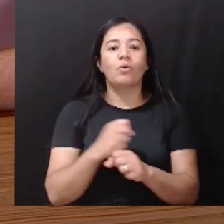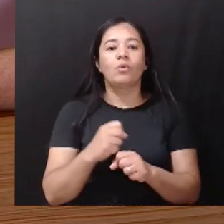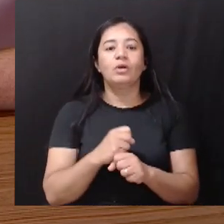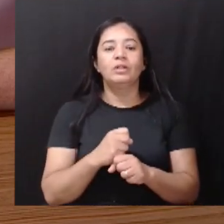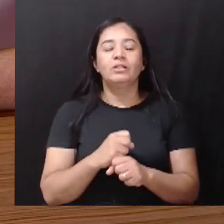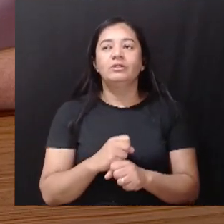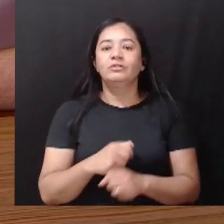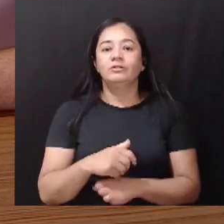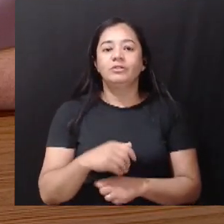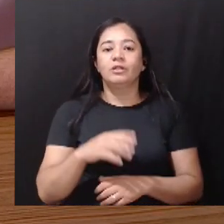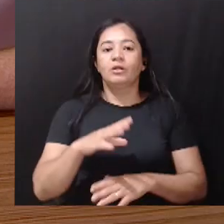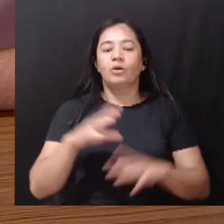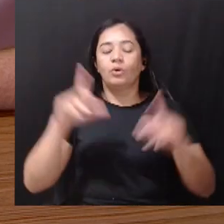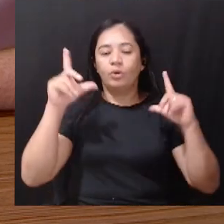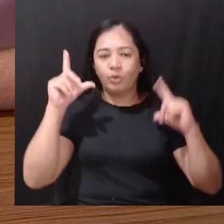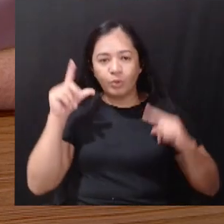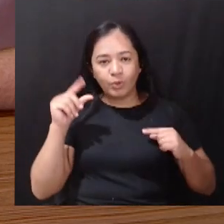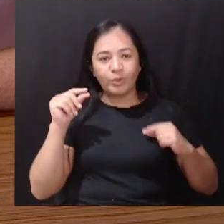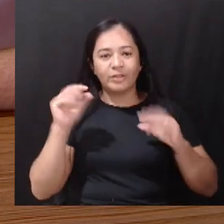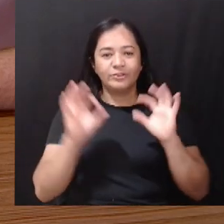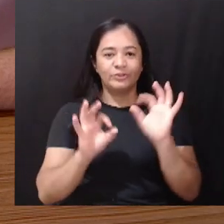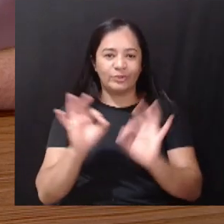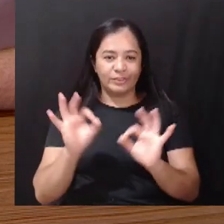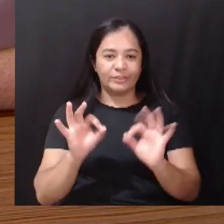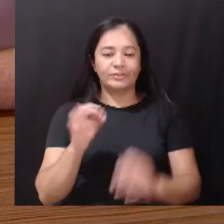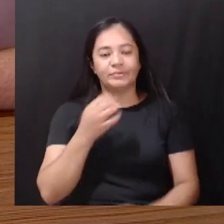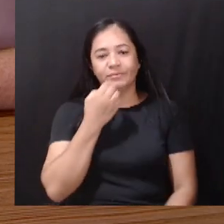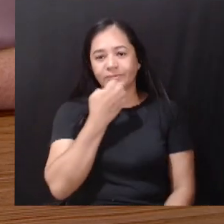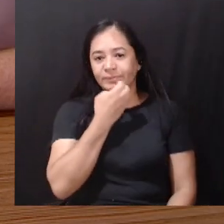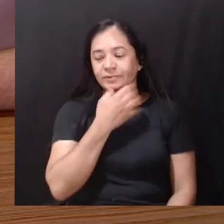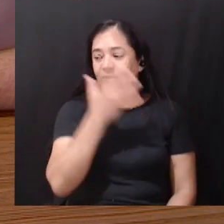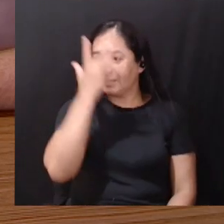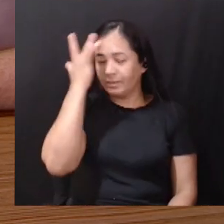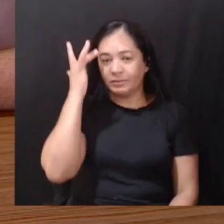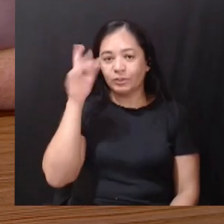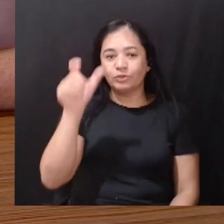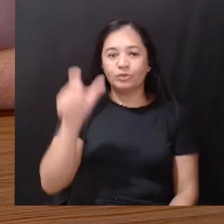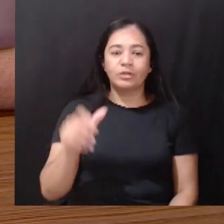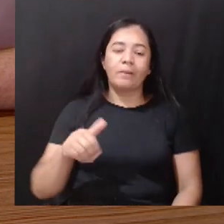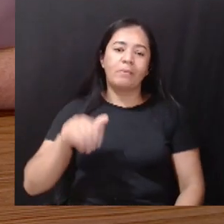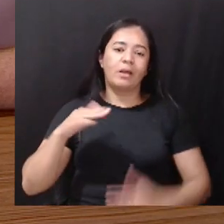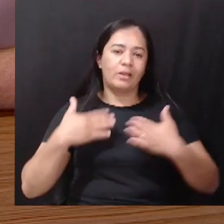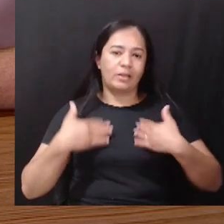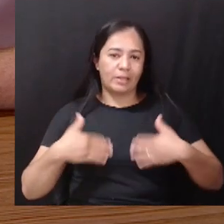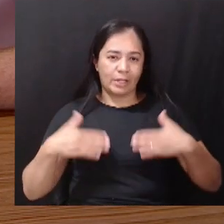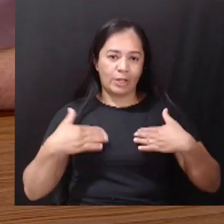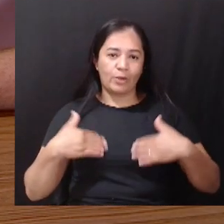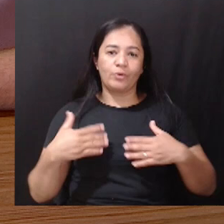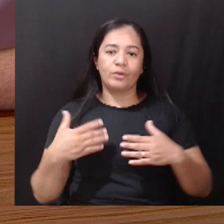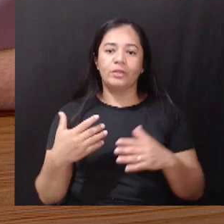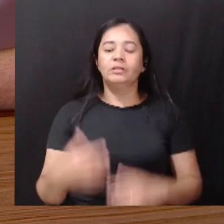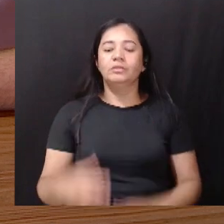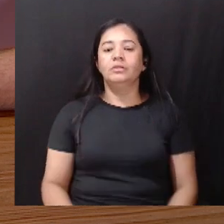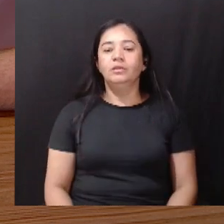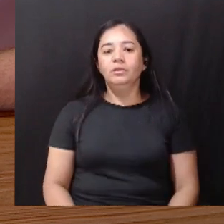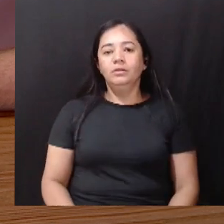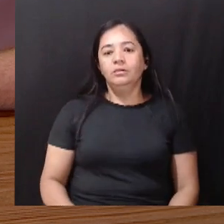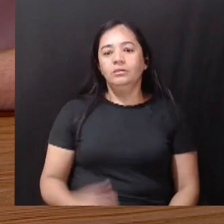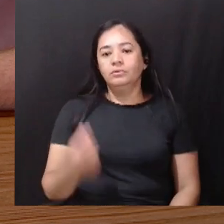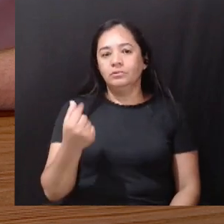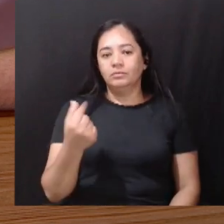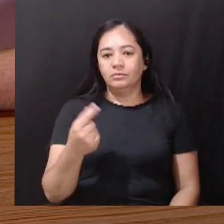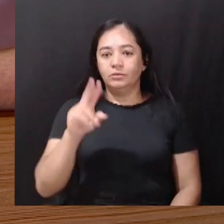com fôlego e organizado. A pessoa está mais tranquila financeiramente, assim, ela usar esse dinheiro do 13º